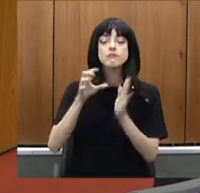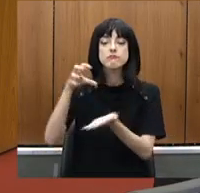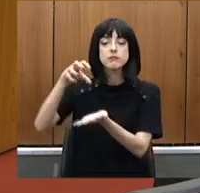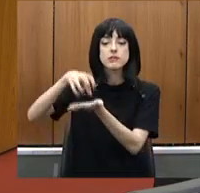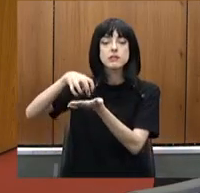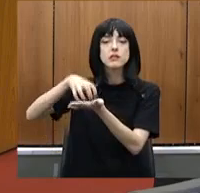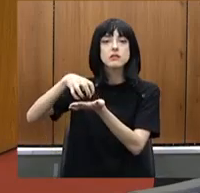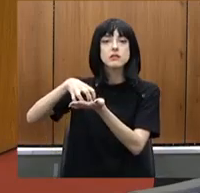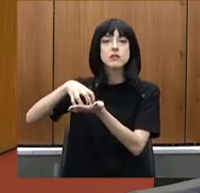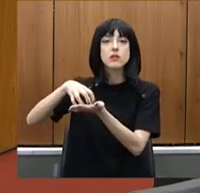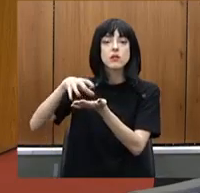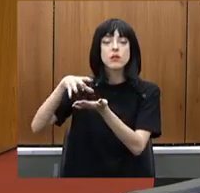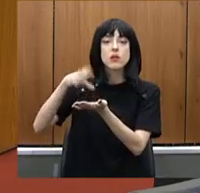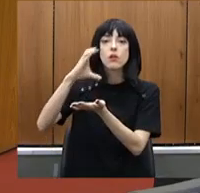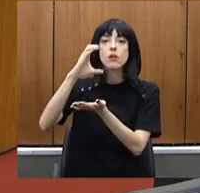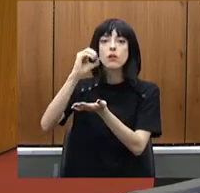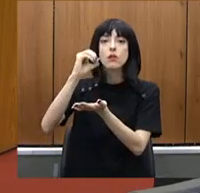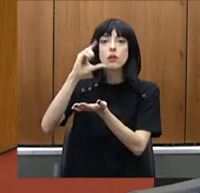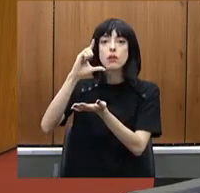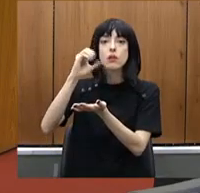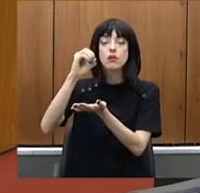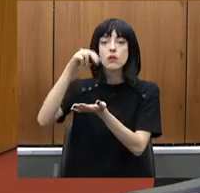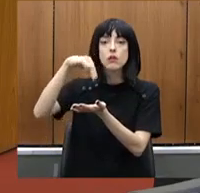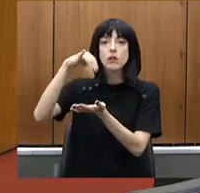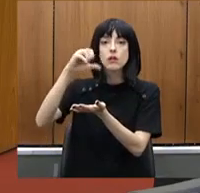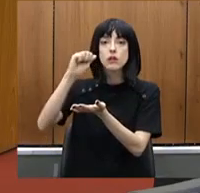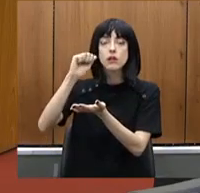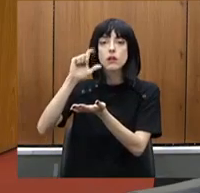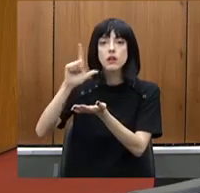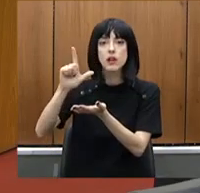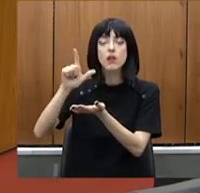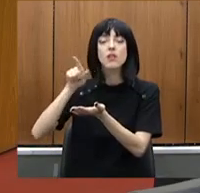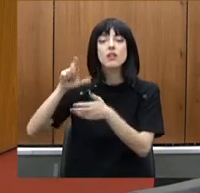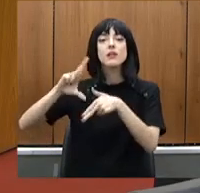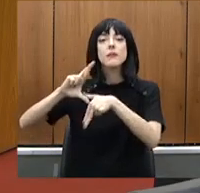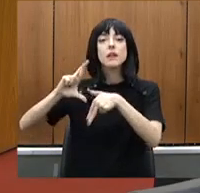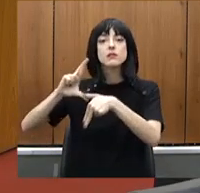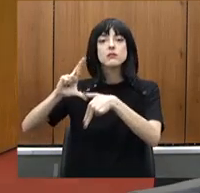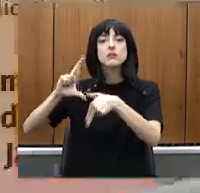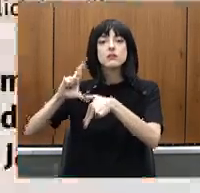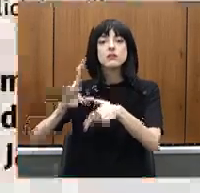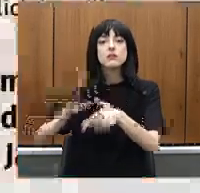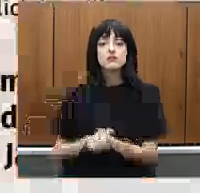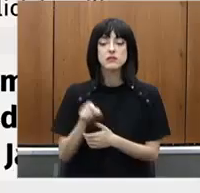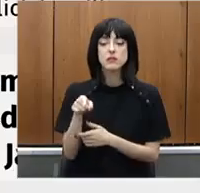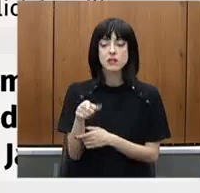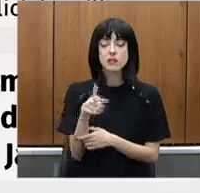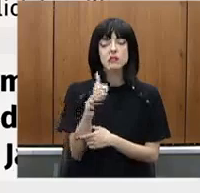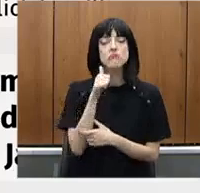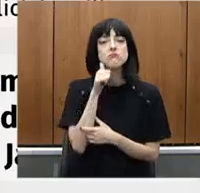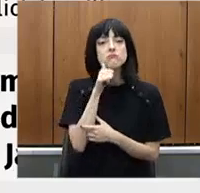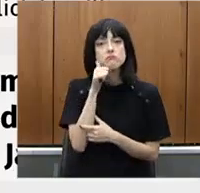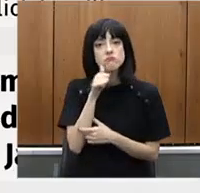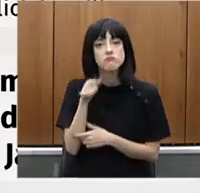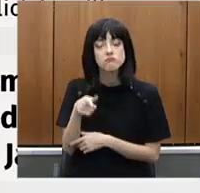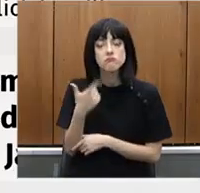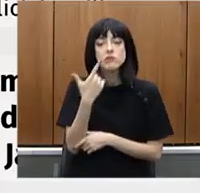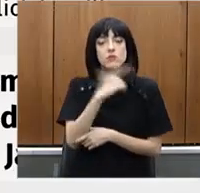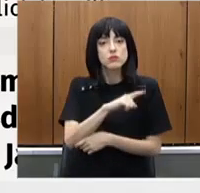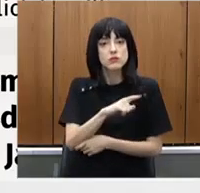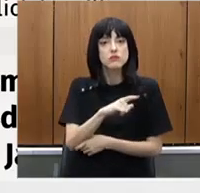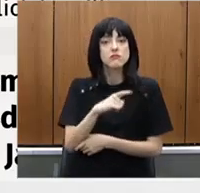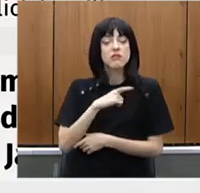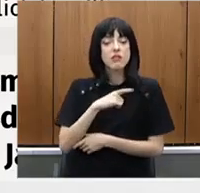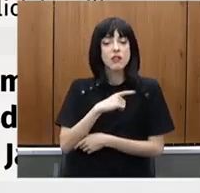ela foi sorteado ela foi pre- é premiada também muito feliz com a equipe dela toda e eles vêm na dificuldade de